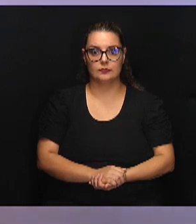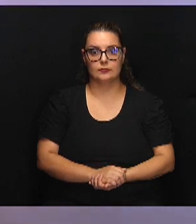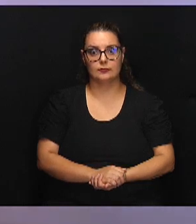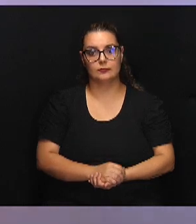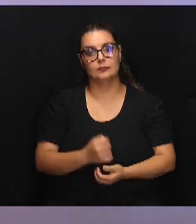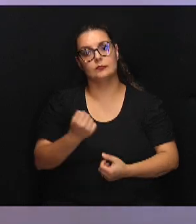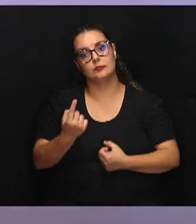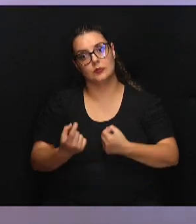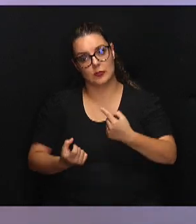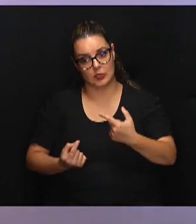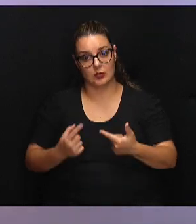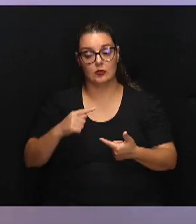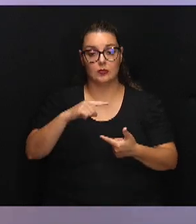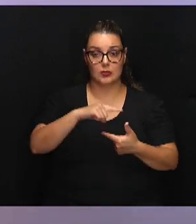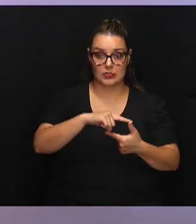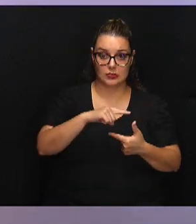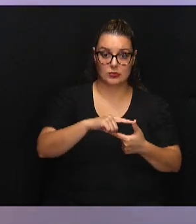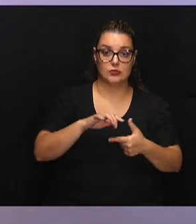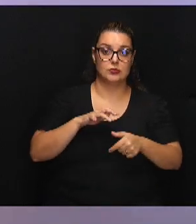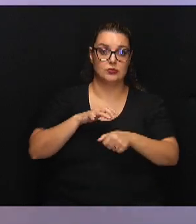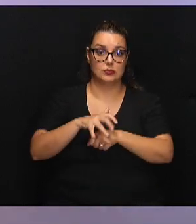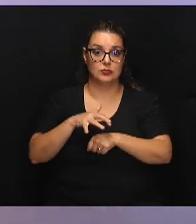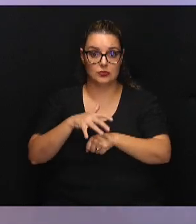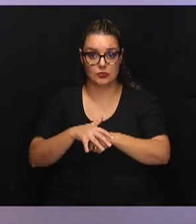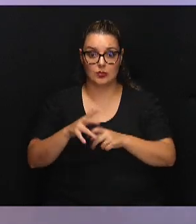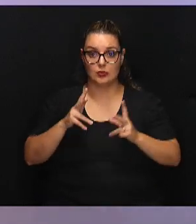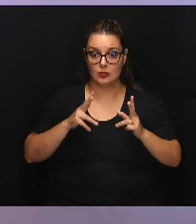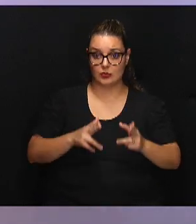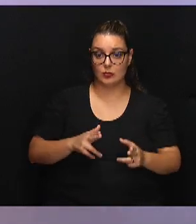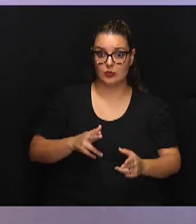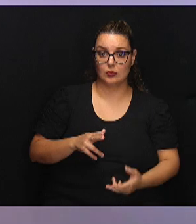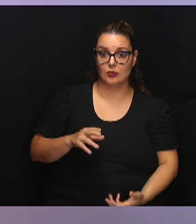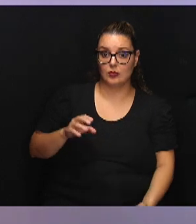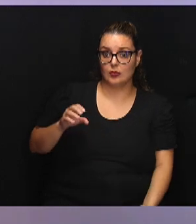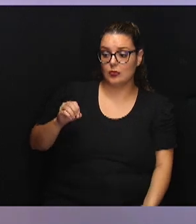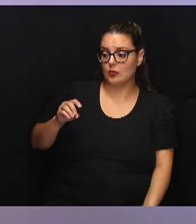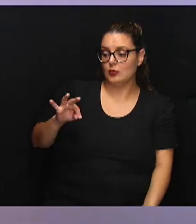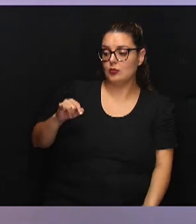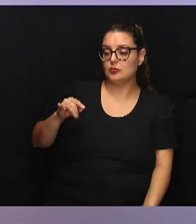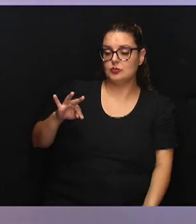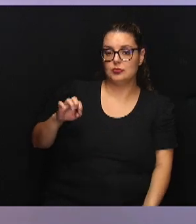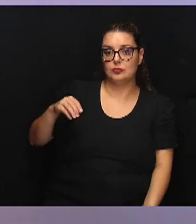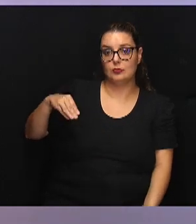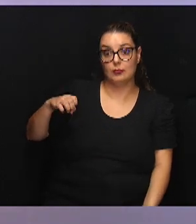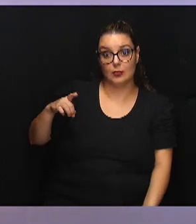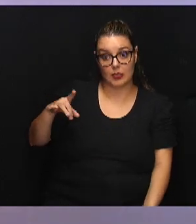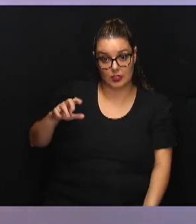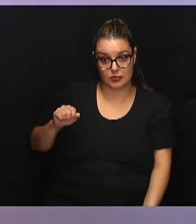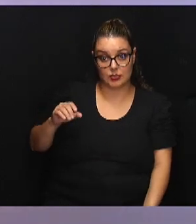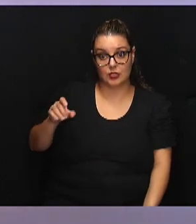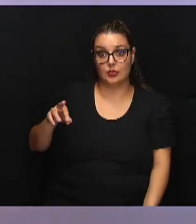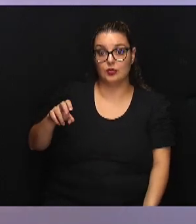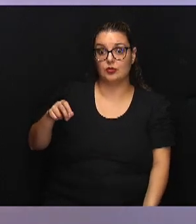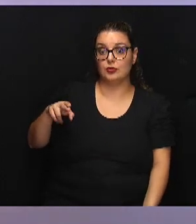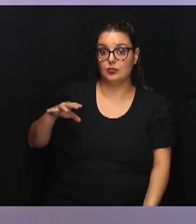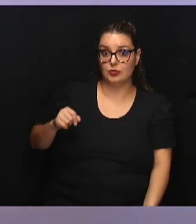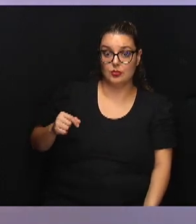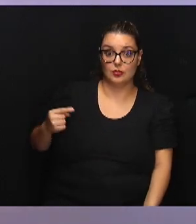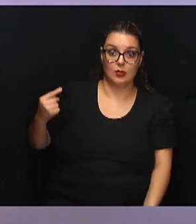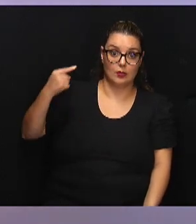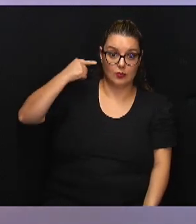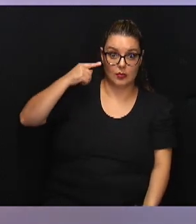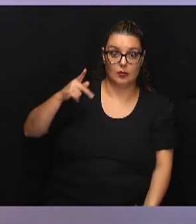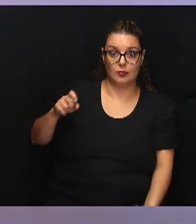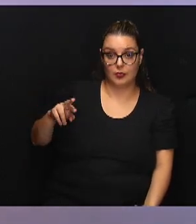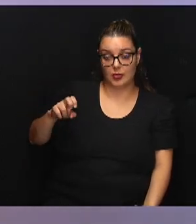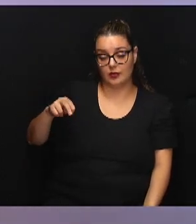Alguns quadros de infecção, como por exemplo a otite média crônica, alguns pacientes que têm perfuração no tímpano por